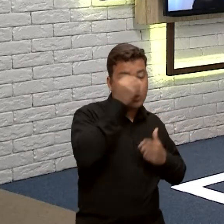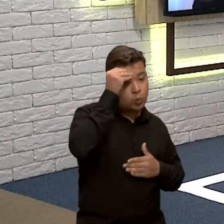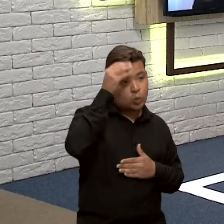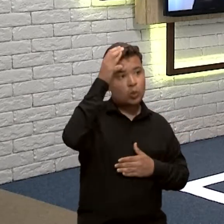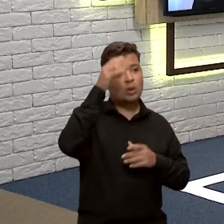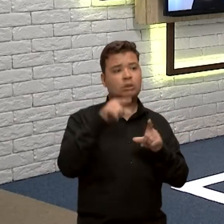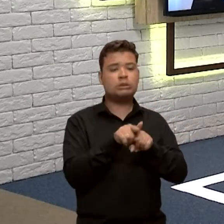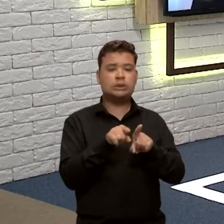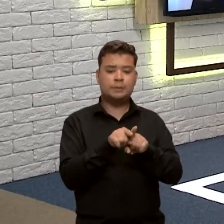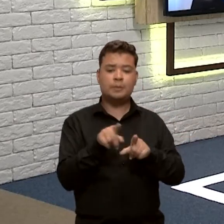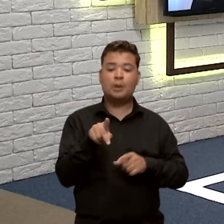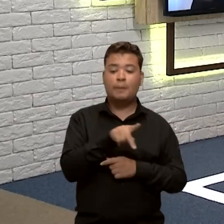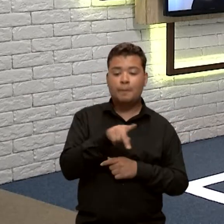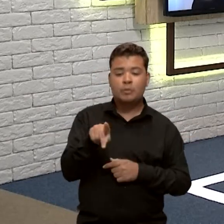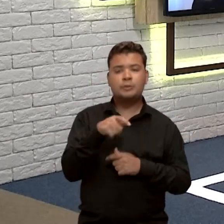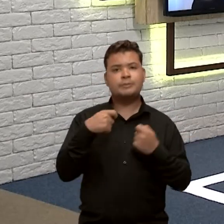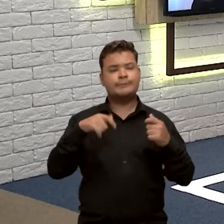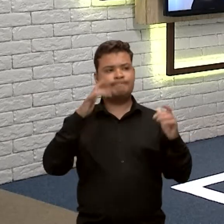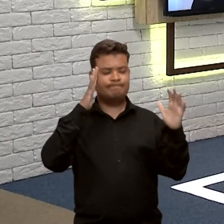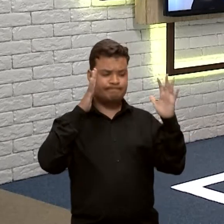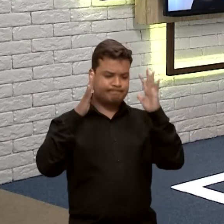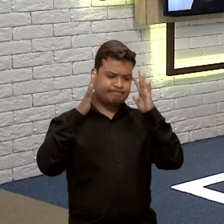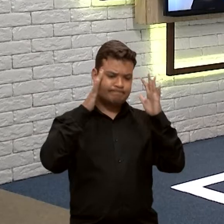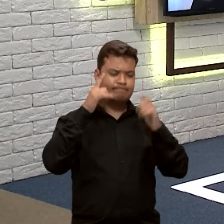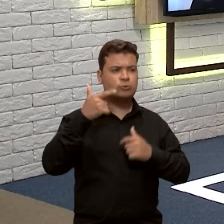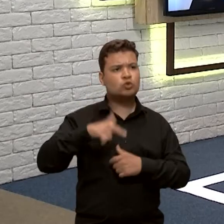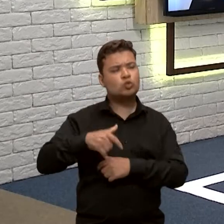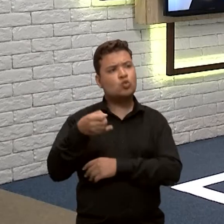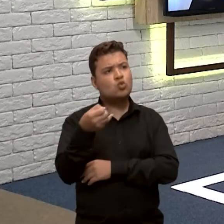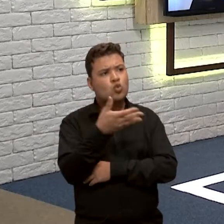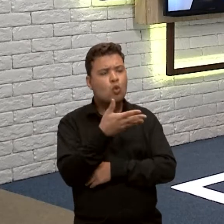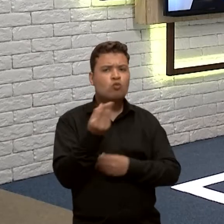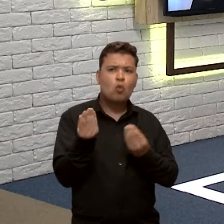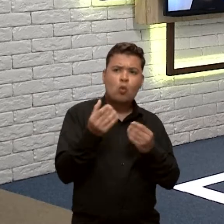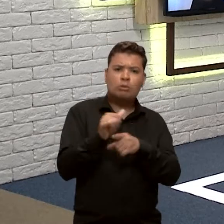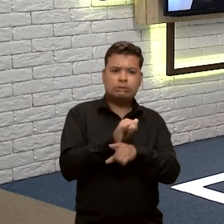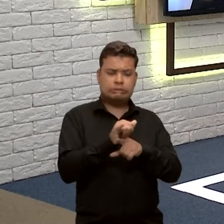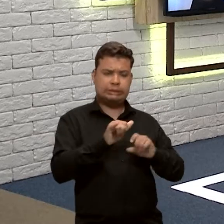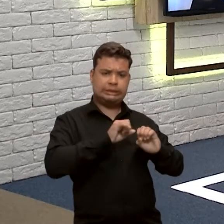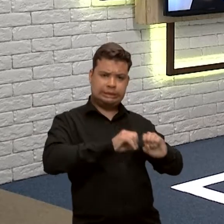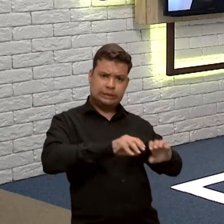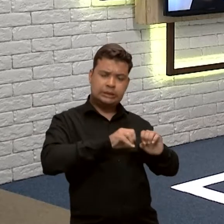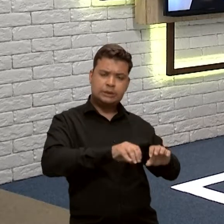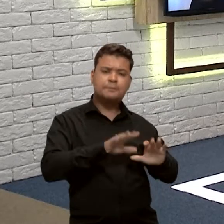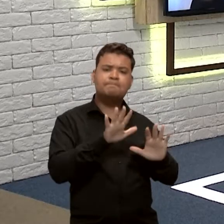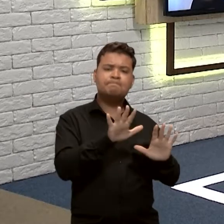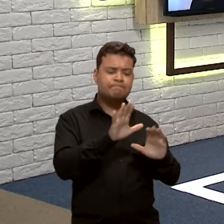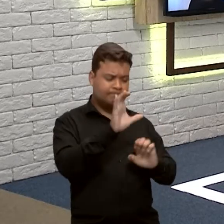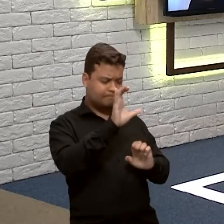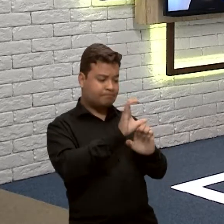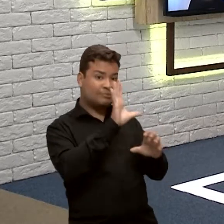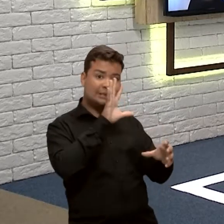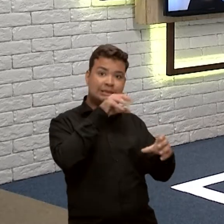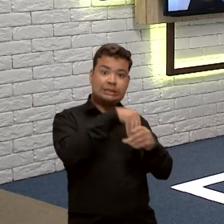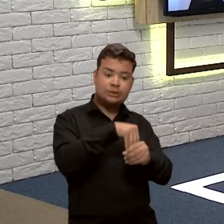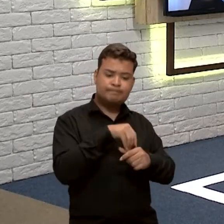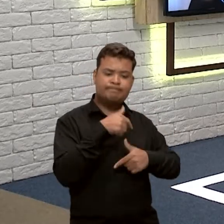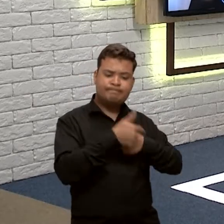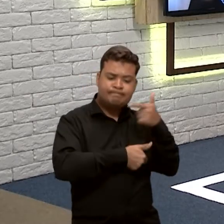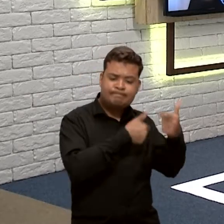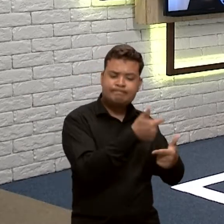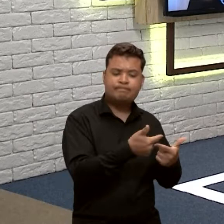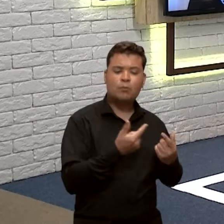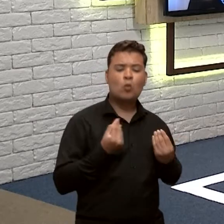a repensarem, né, a todo momento, a forma de ensinar. O que é desenvolvido dentro do CEPAI?